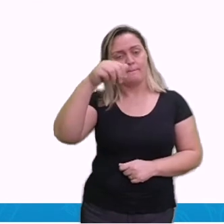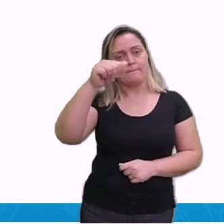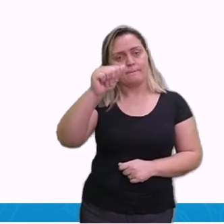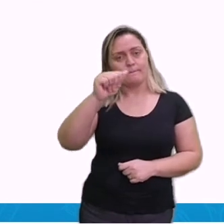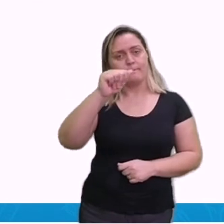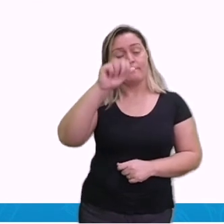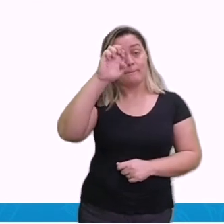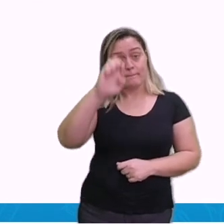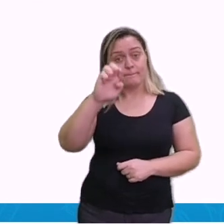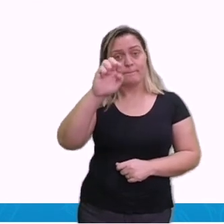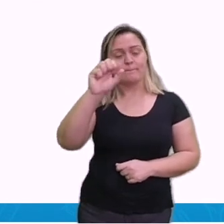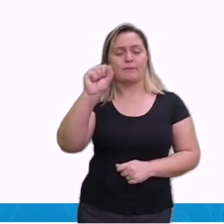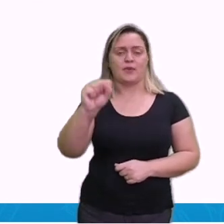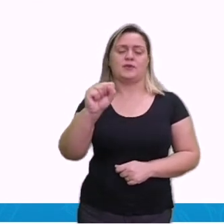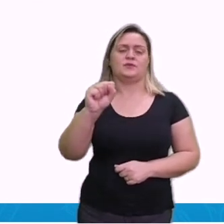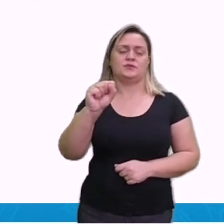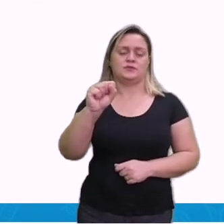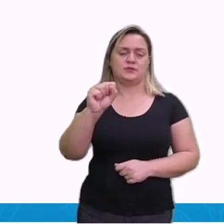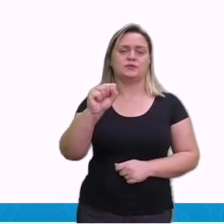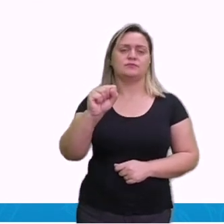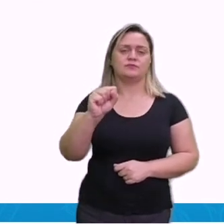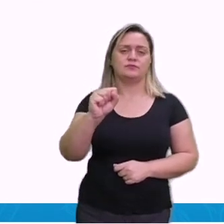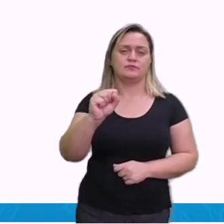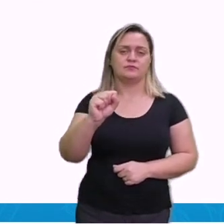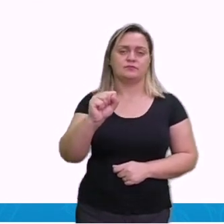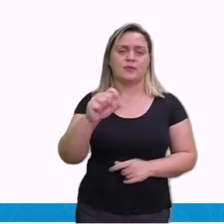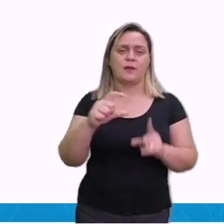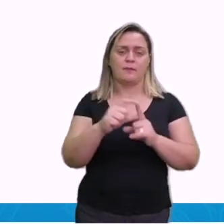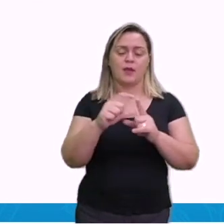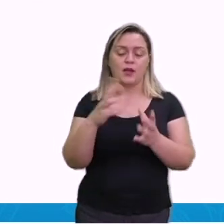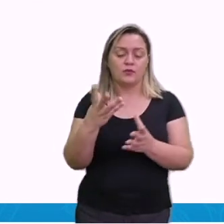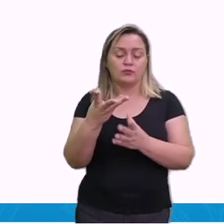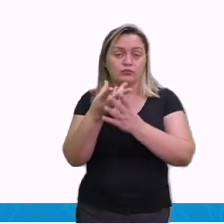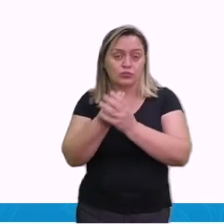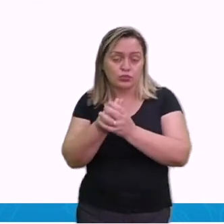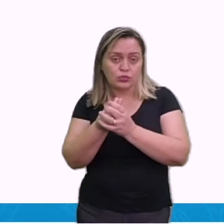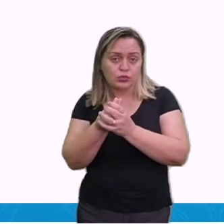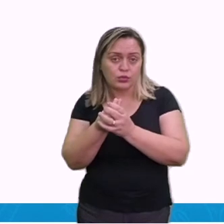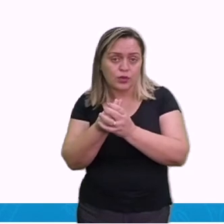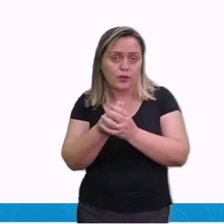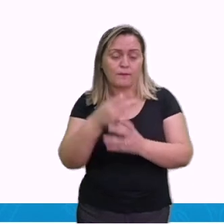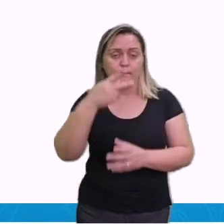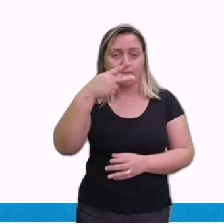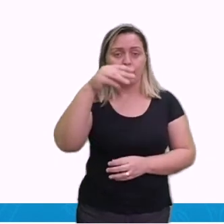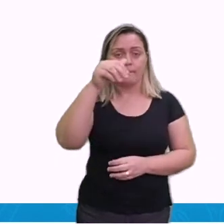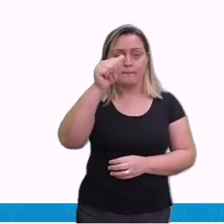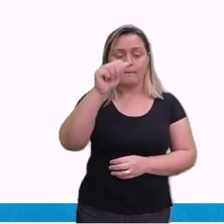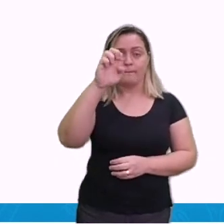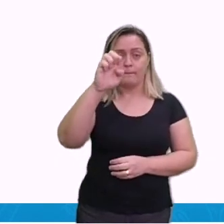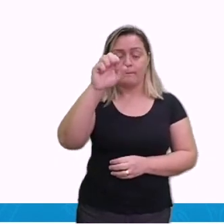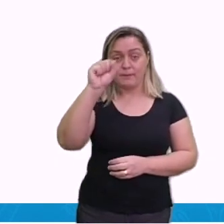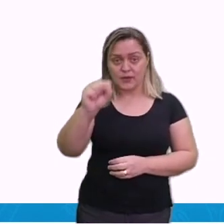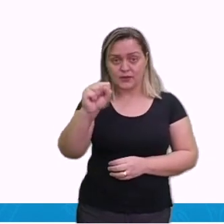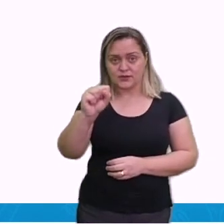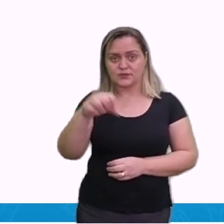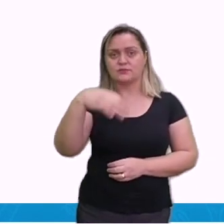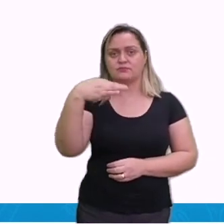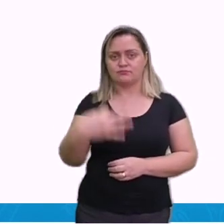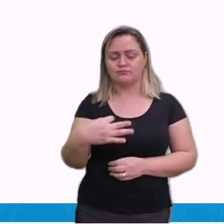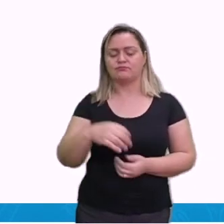café. Então, se eu falei 10 é uma quantidade diferente de 1, é maior, é